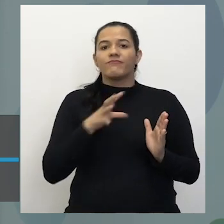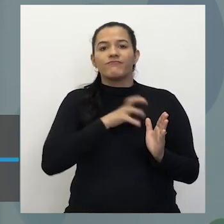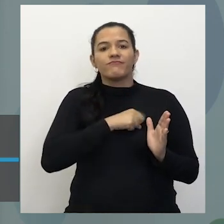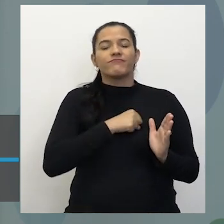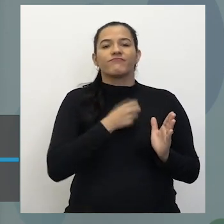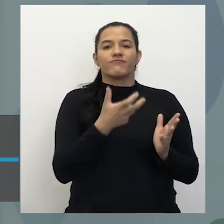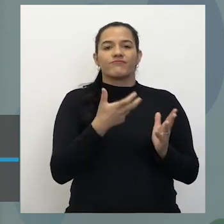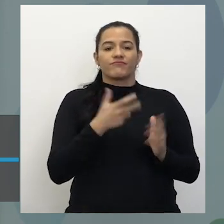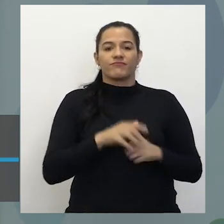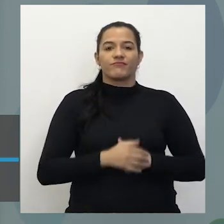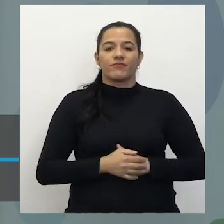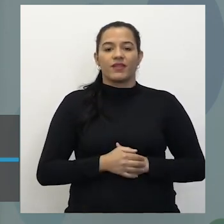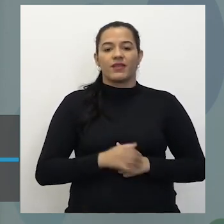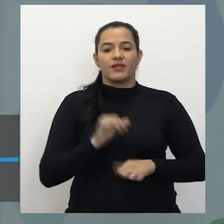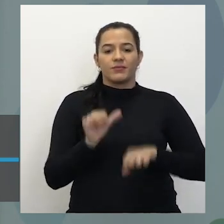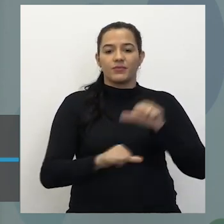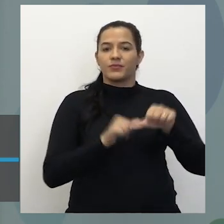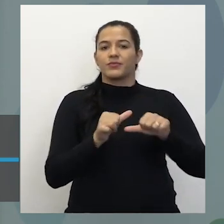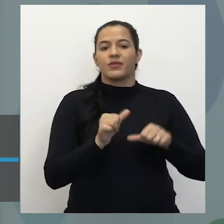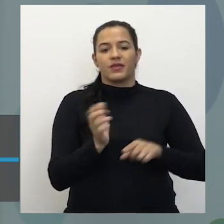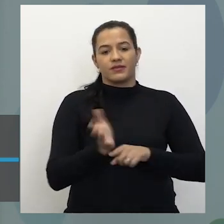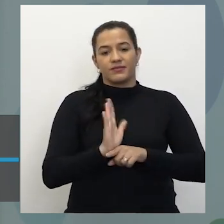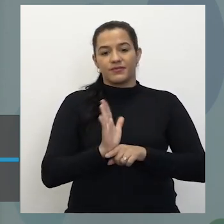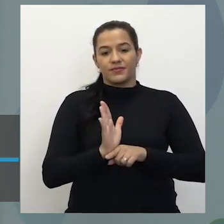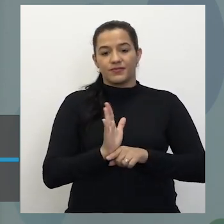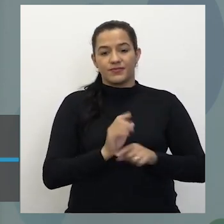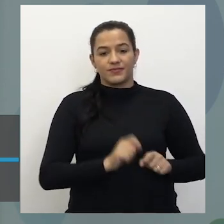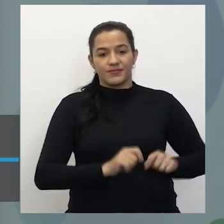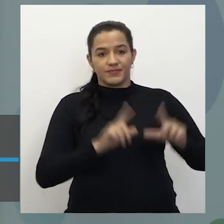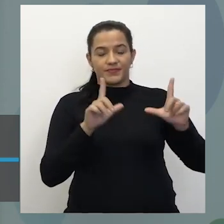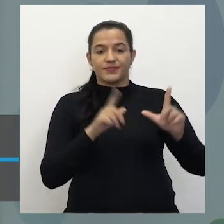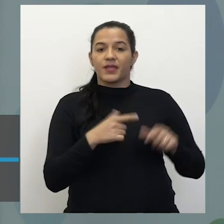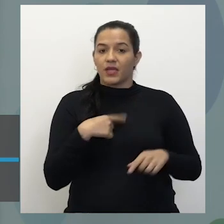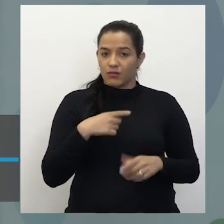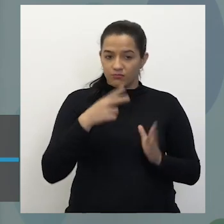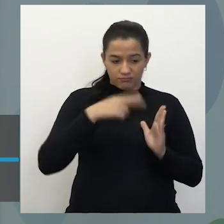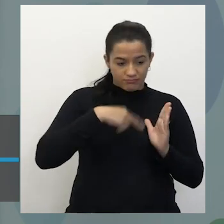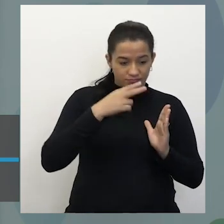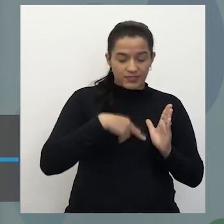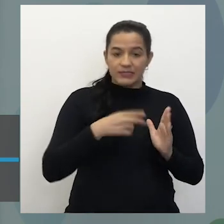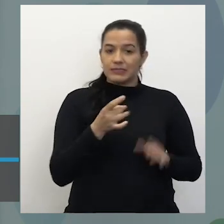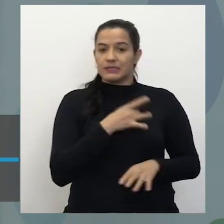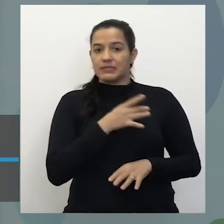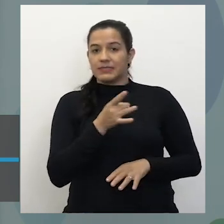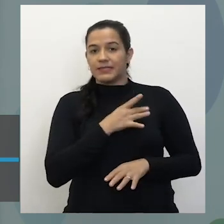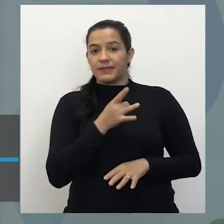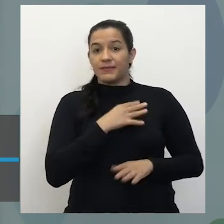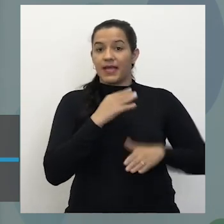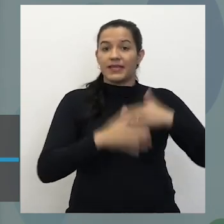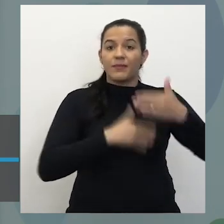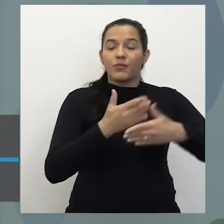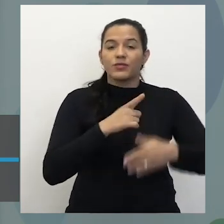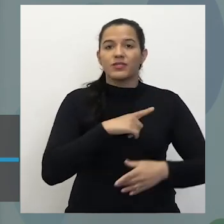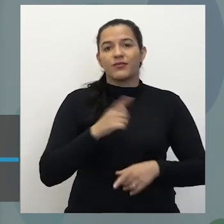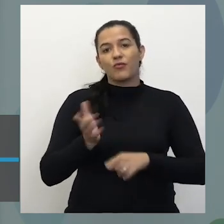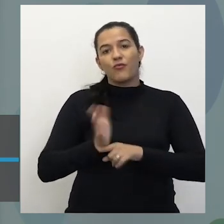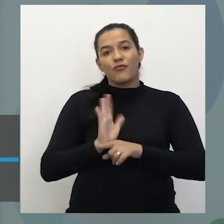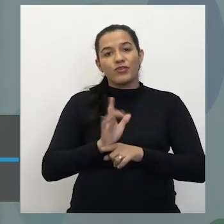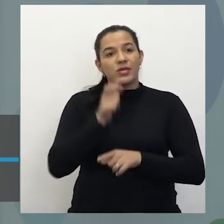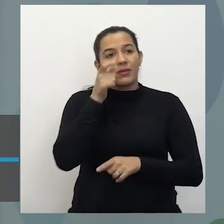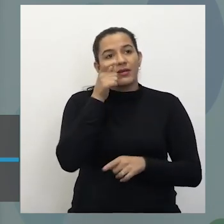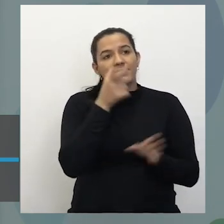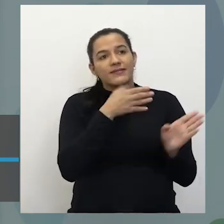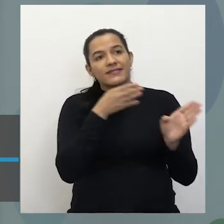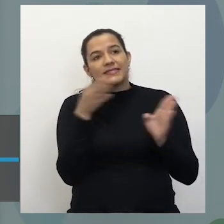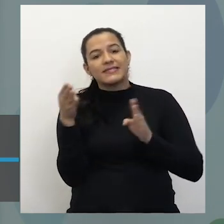Ah, meu Deus, que ótimo. Nossa, eu morria de vontade de ler esse livro. Aí quando eu li, né, quando era moleque, aí saiu no cinema um filme. Nossa, espetacular,